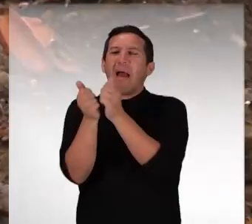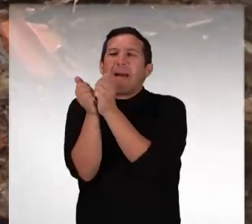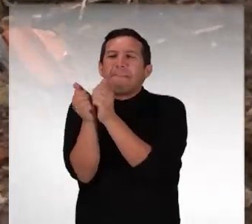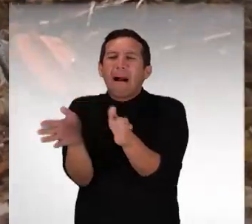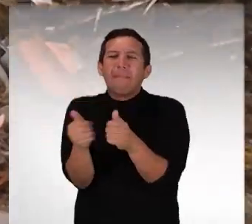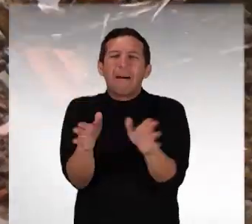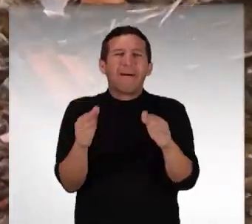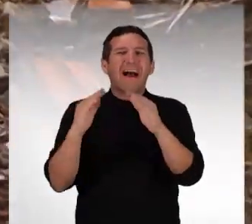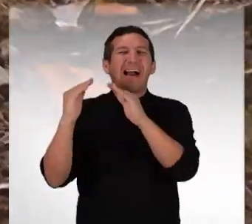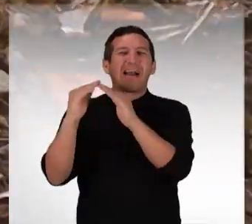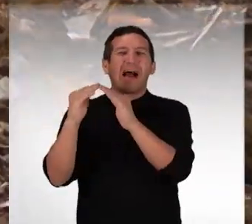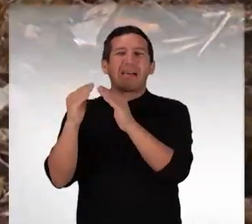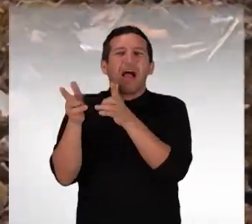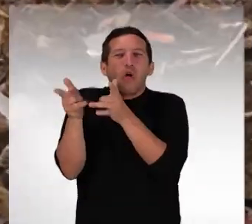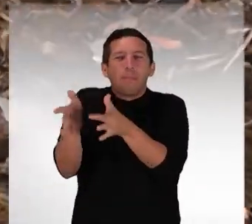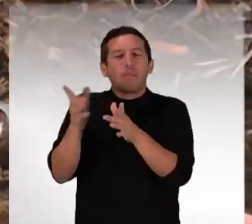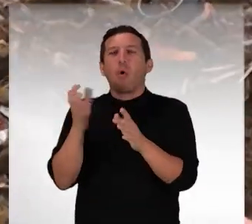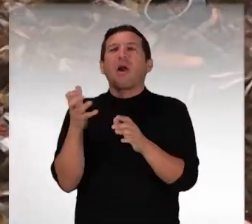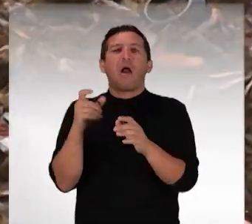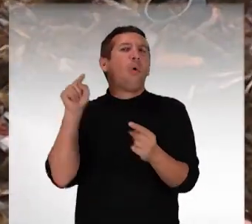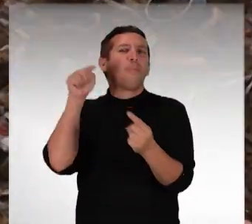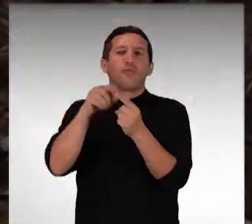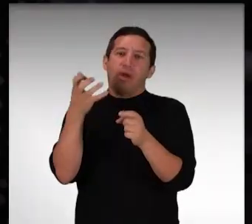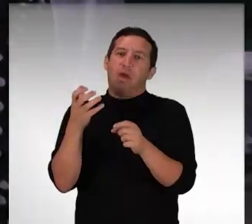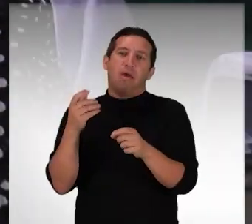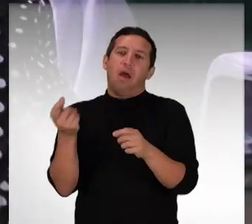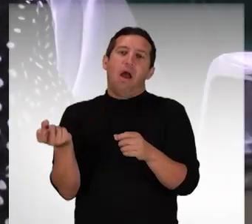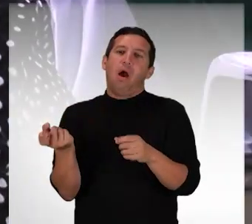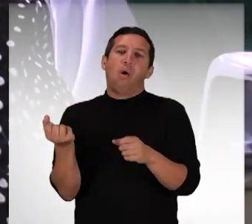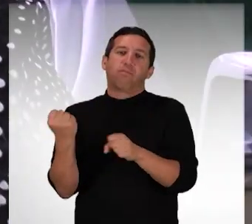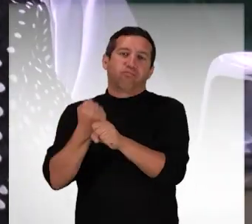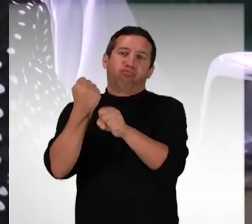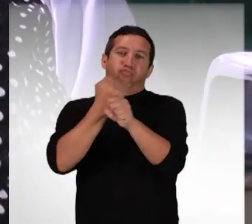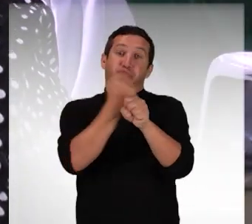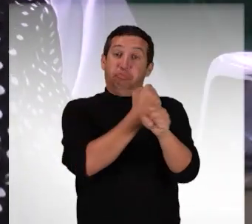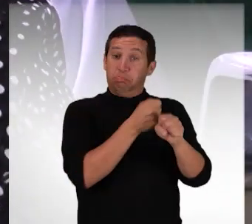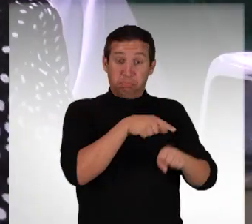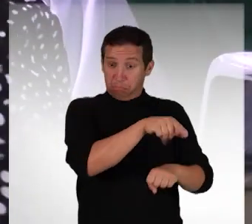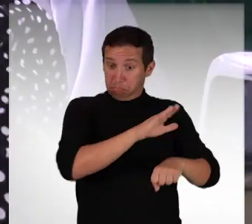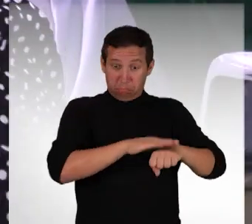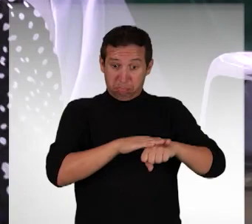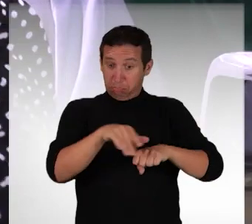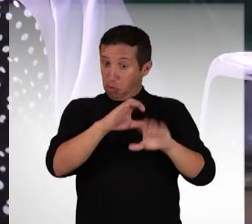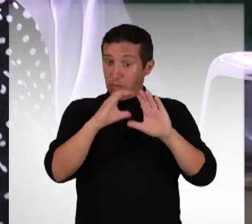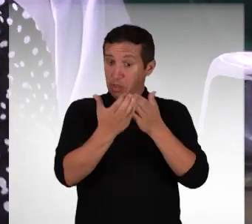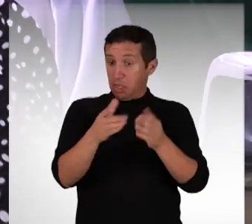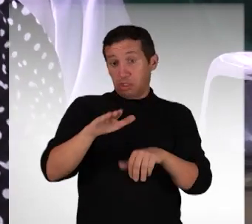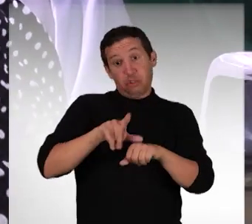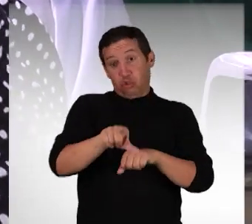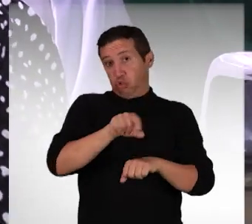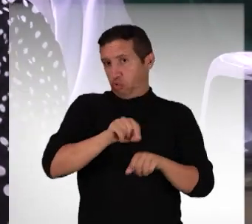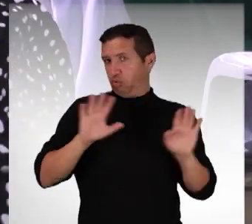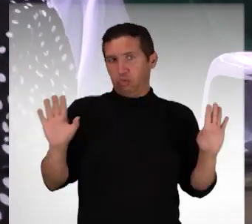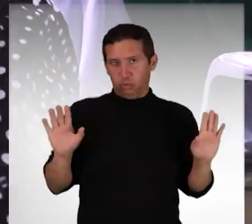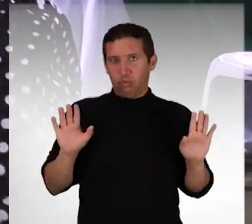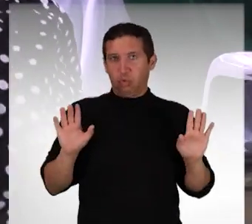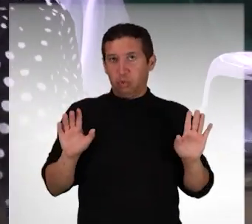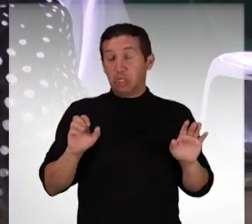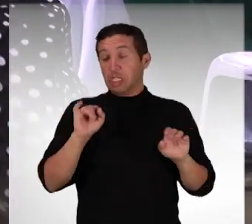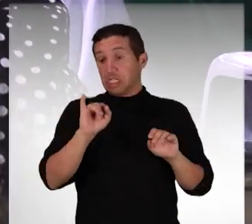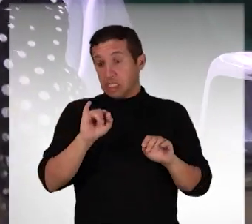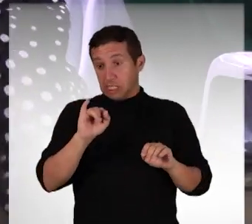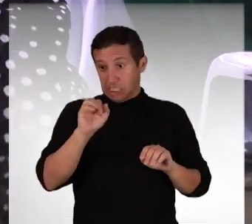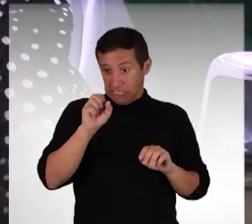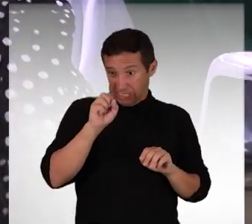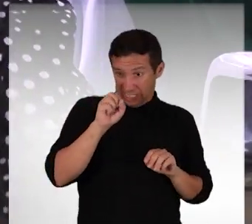o que sobrou da casa deles, e sim reconstruir. A população precisa decidir se ela quer, de fato, que o processo se encerre, e com isso